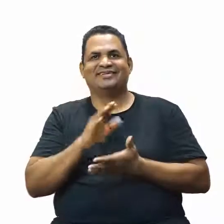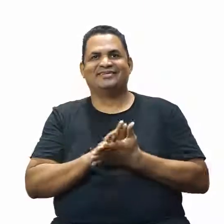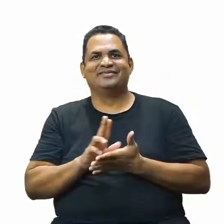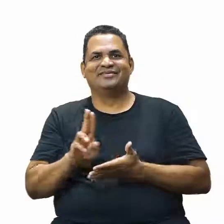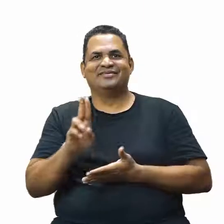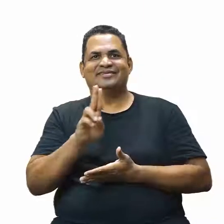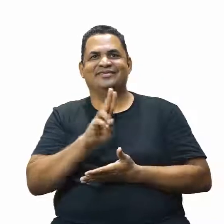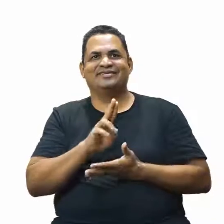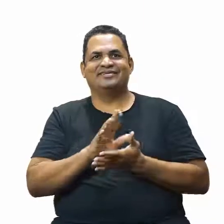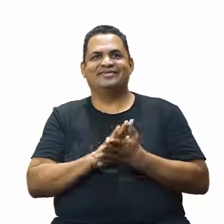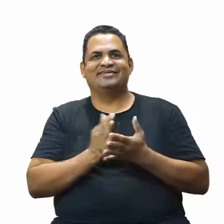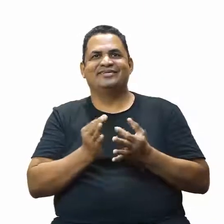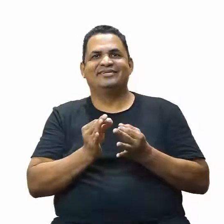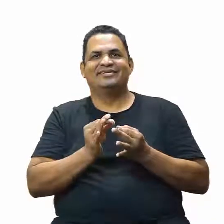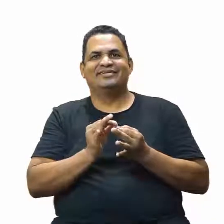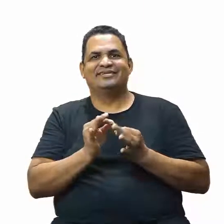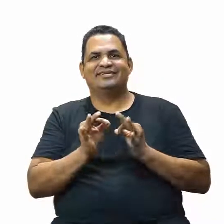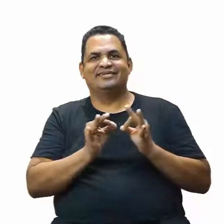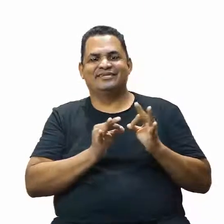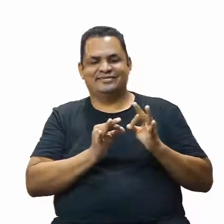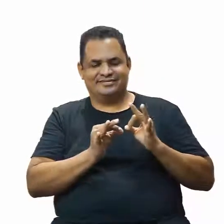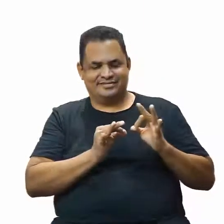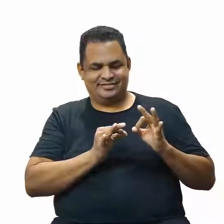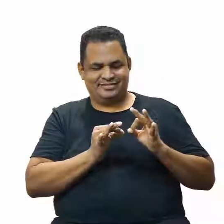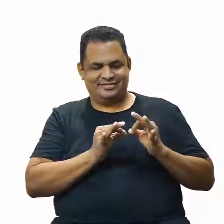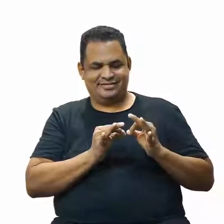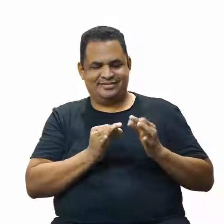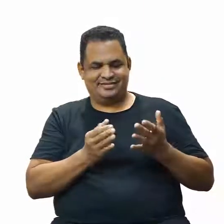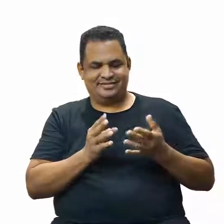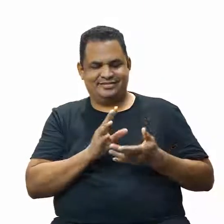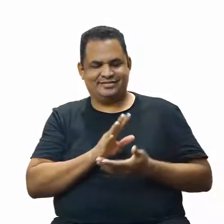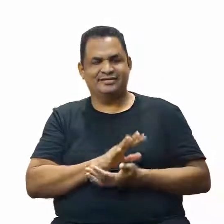usar armações de